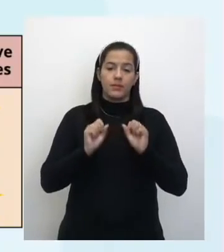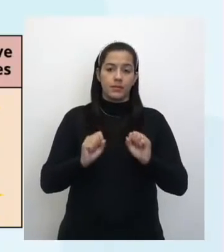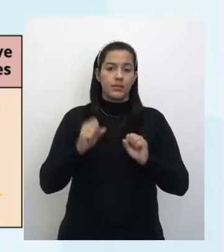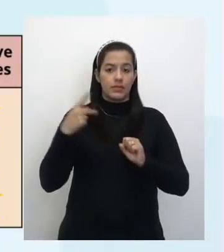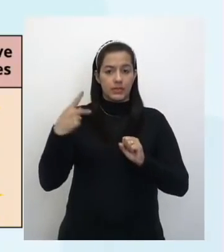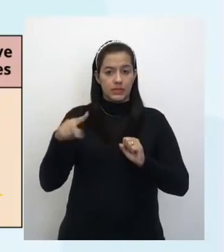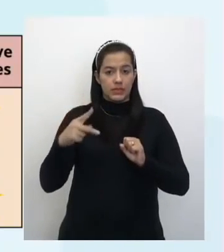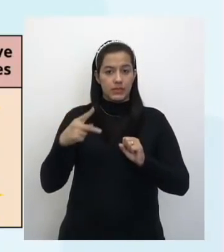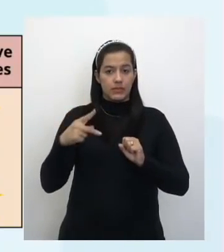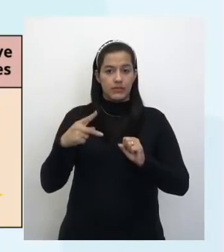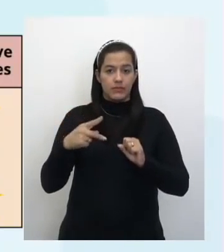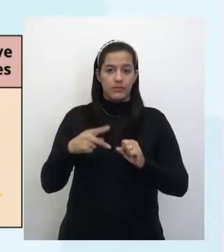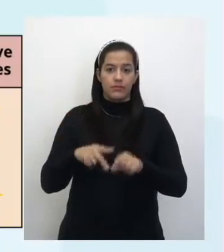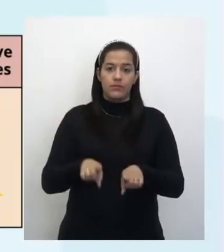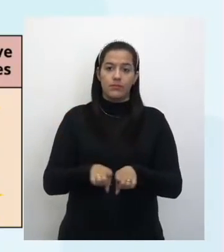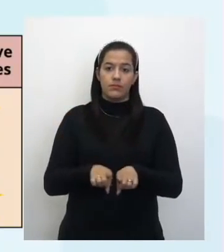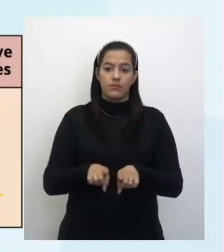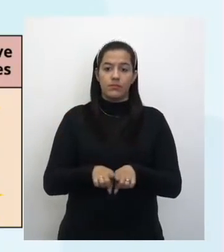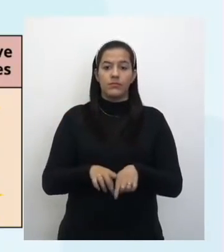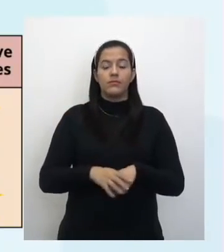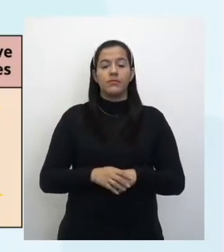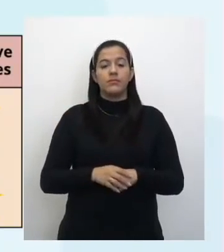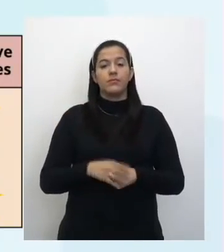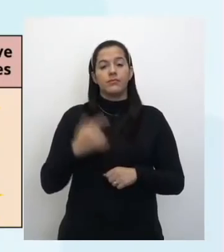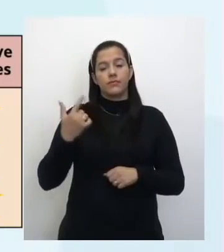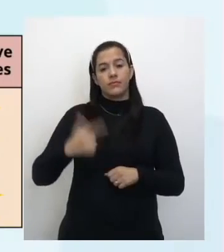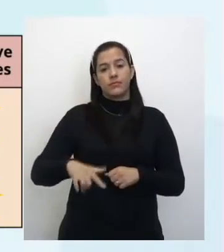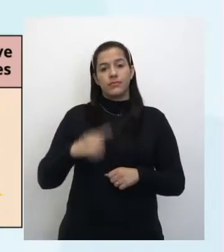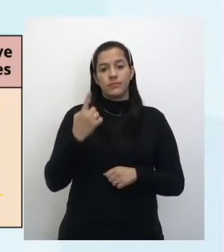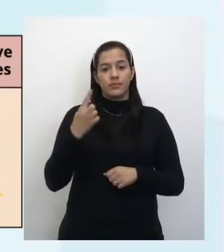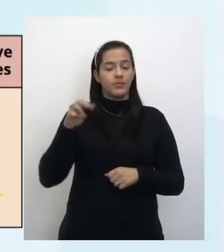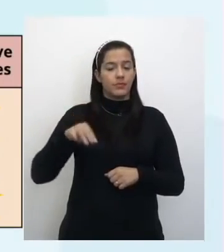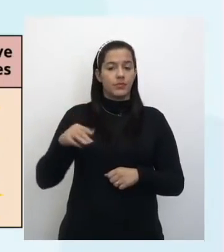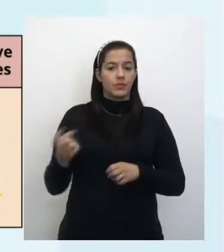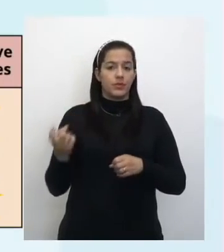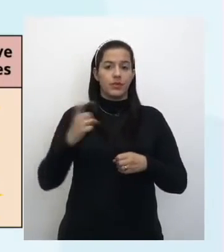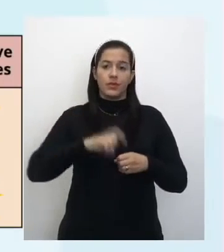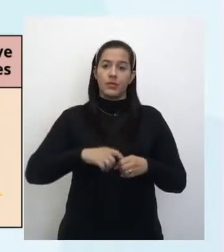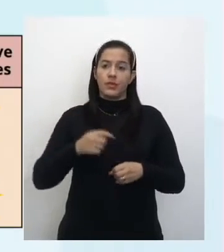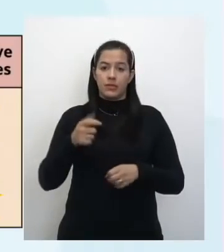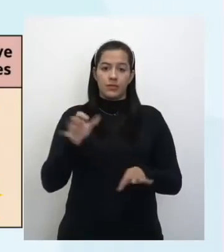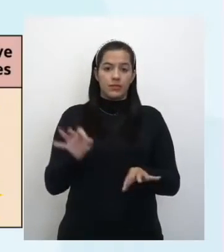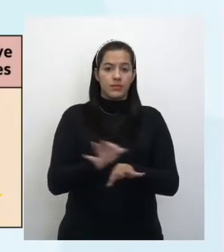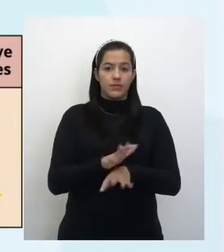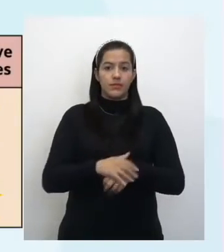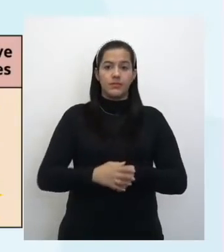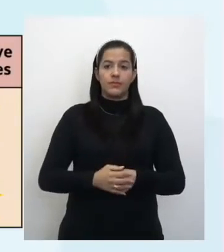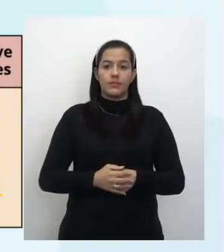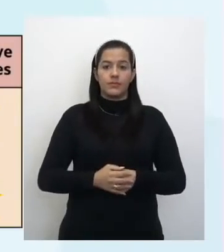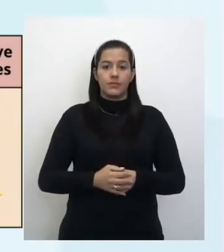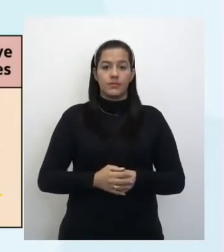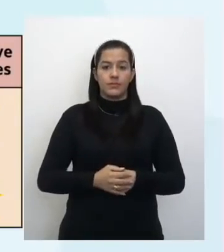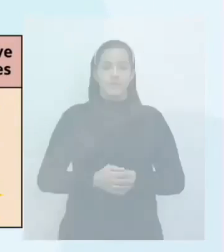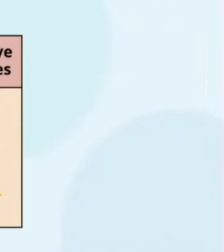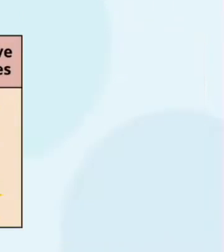acontece bom fizemos aqui né agora vou dar umas mais um minutinho para vocês e rapidinho que ela está acabando